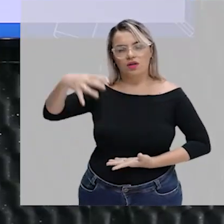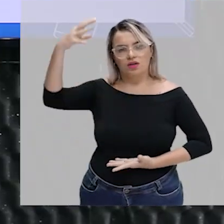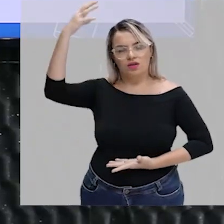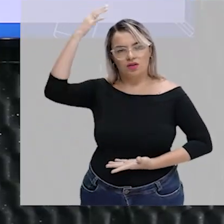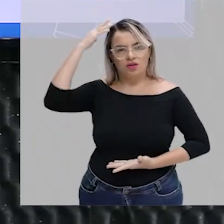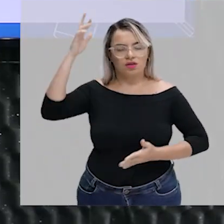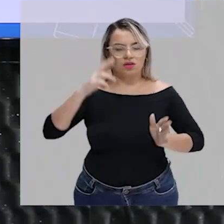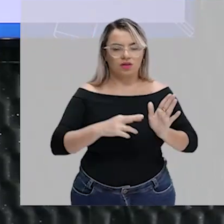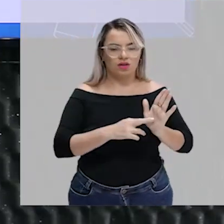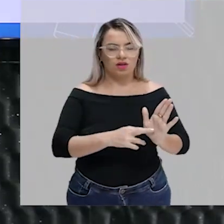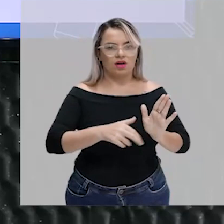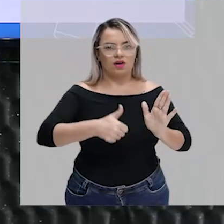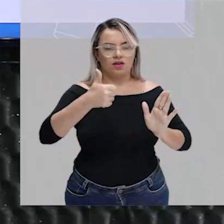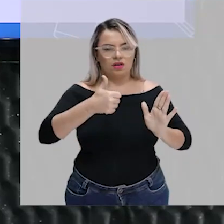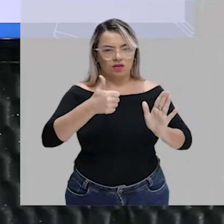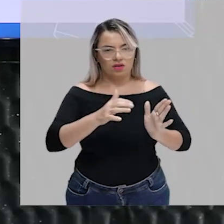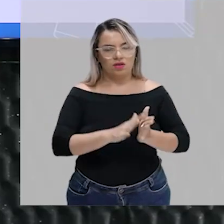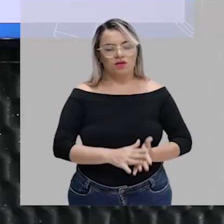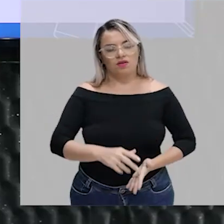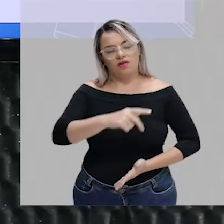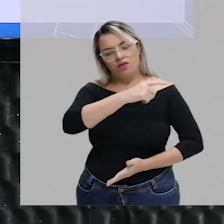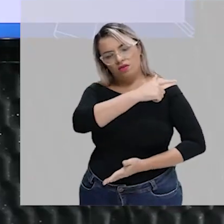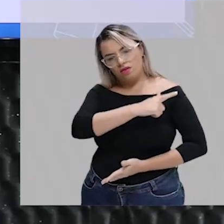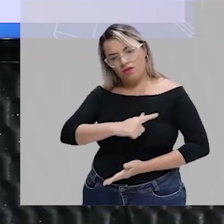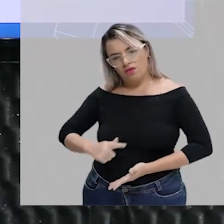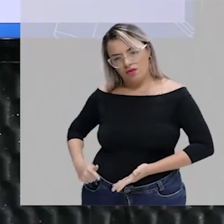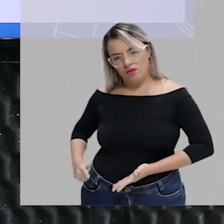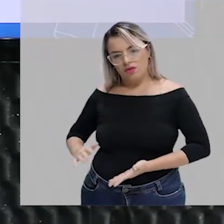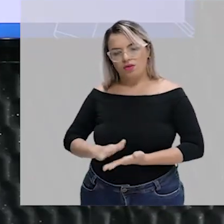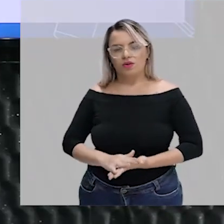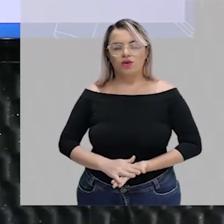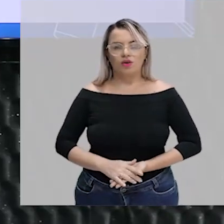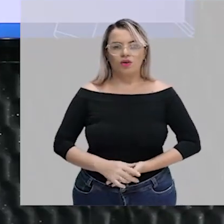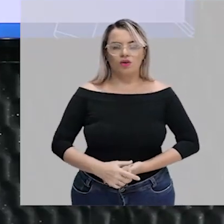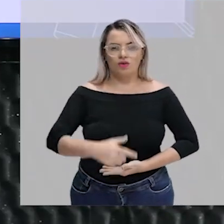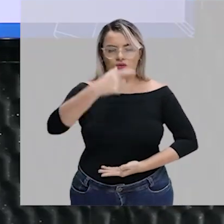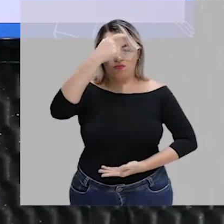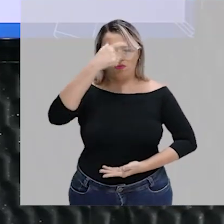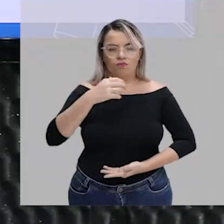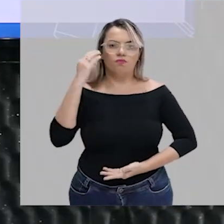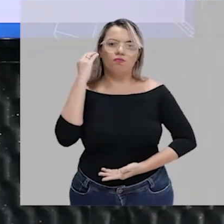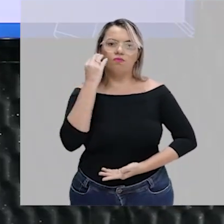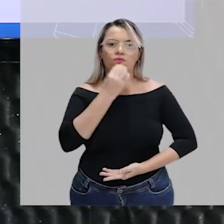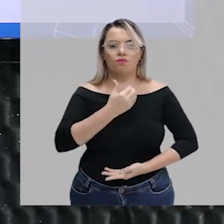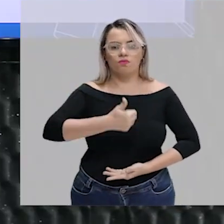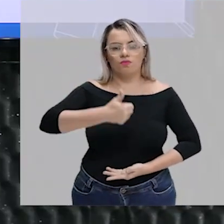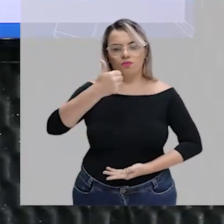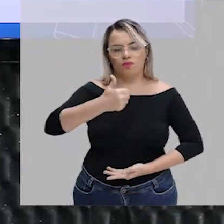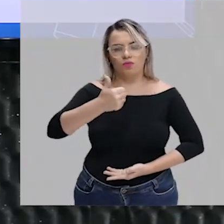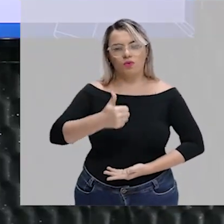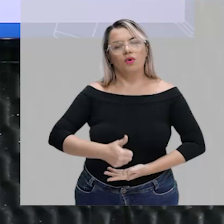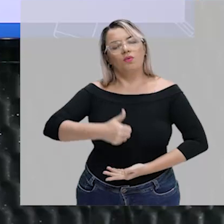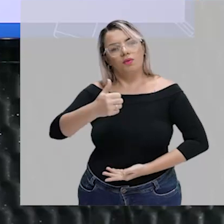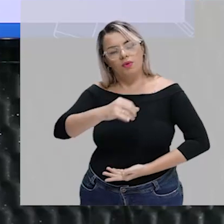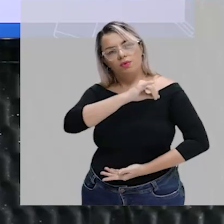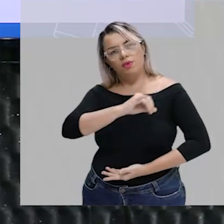já independente, com a figura de Pedro I ou Dom Pedro I como o primeiro imperador do Brasil.